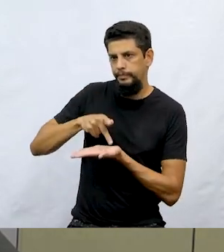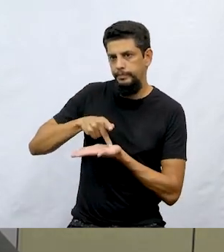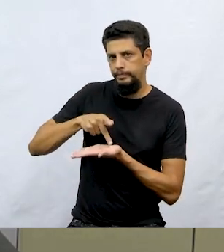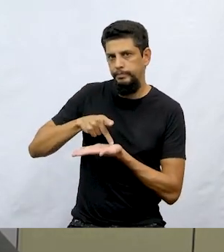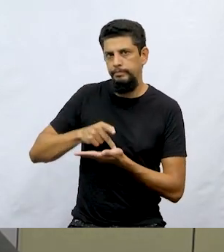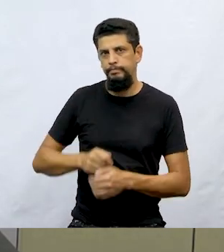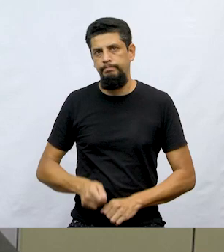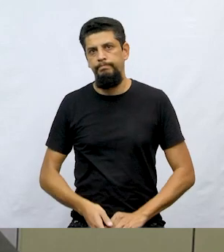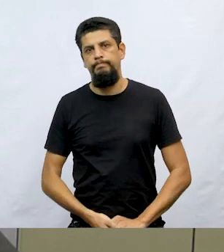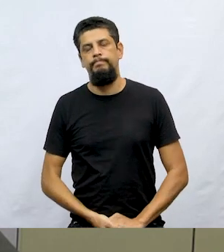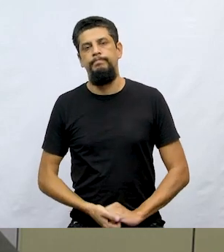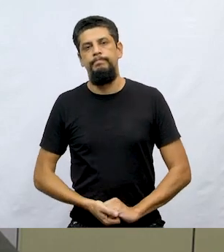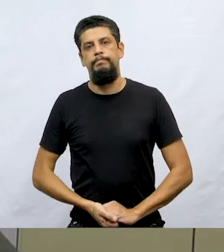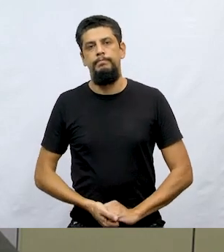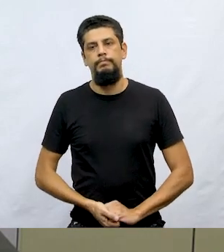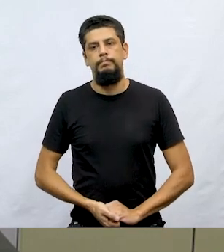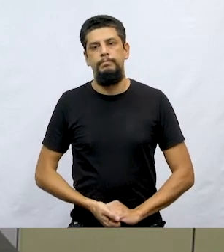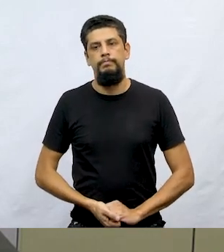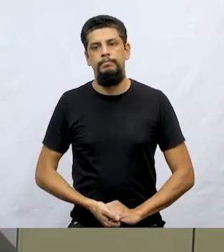Exatamente.